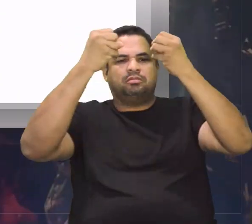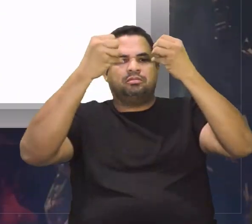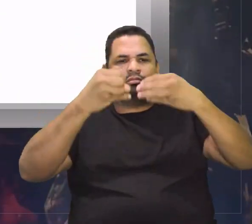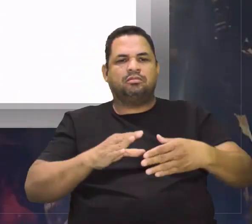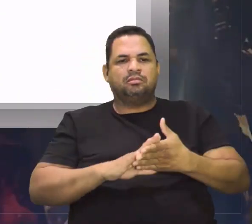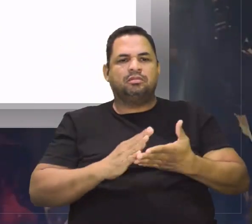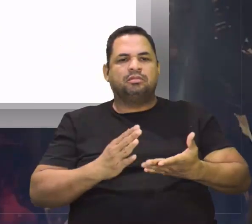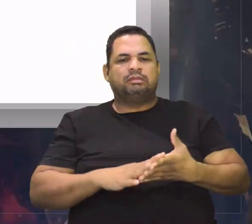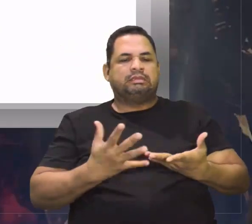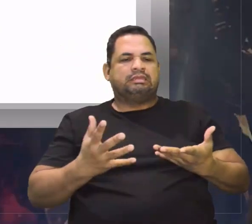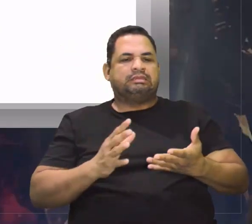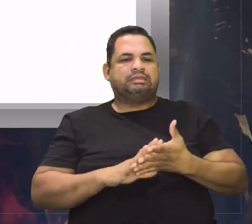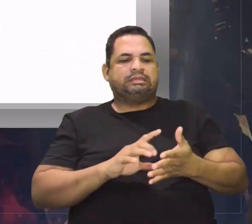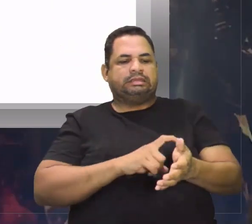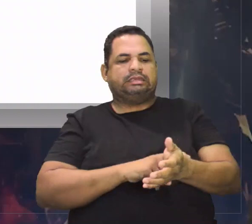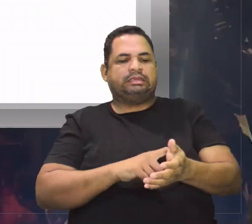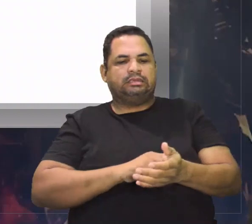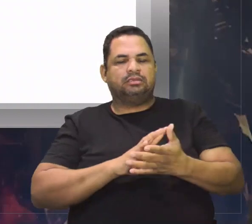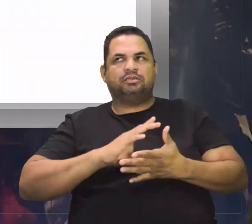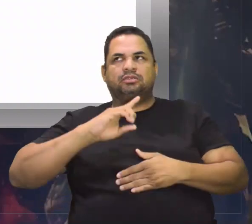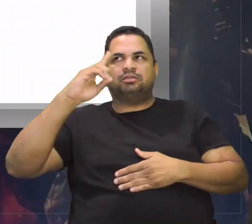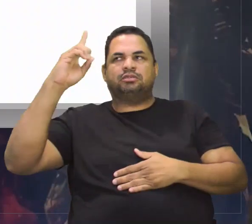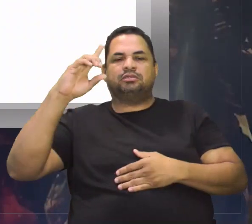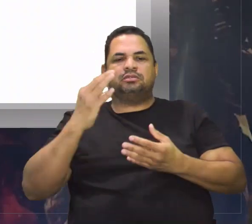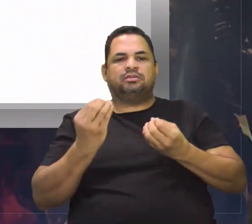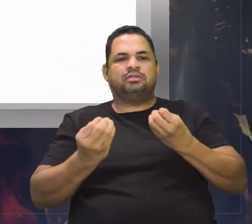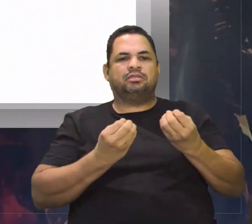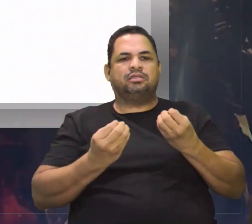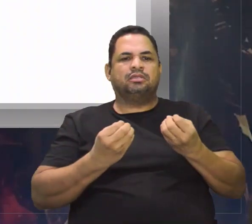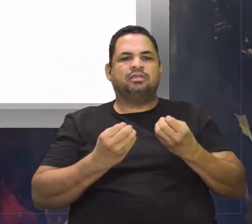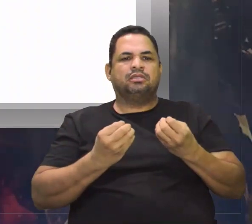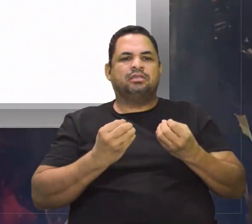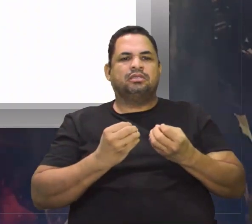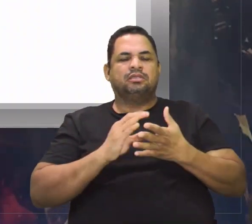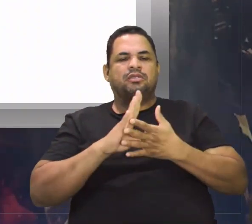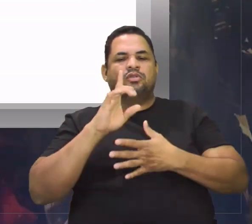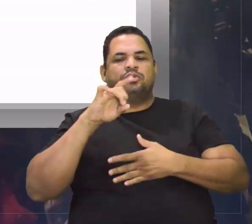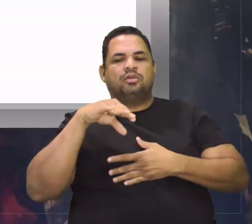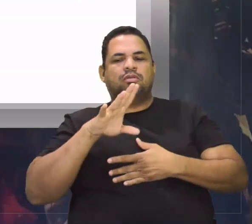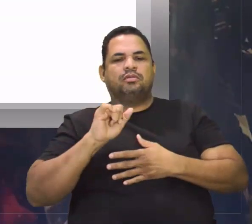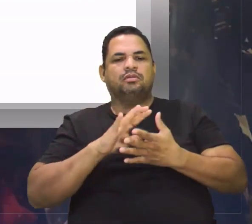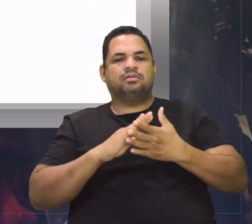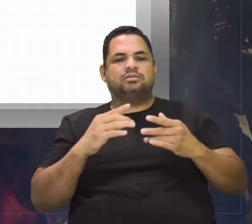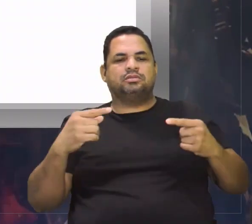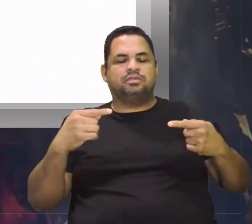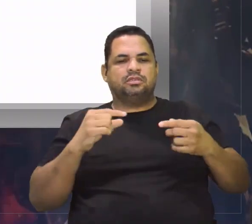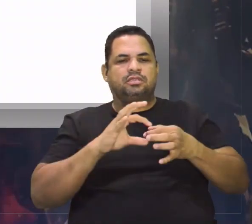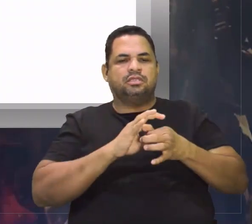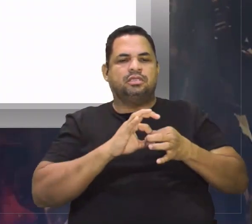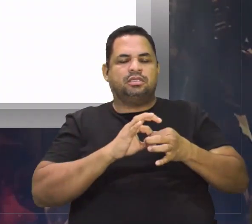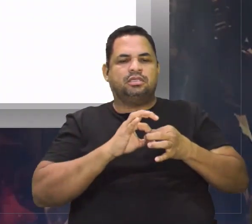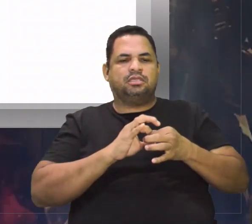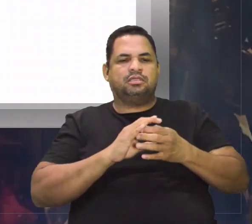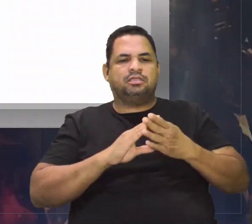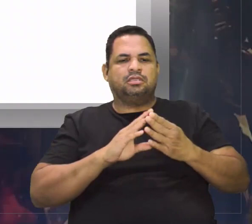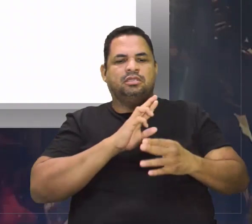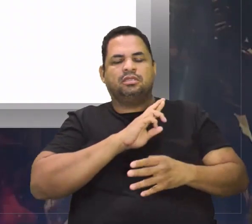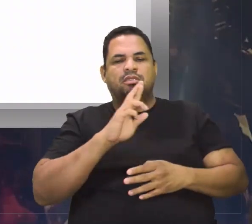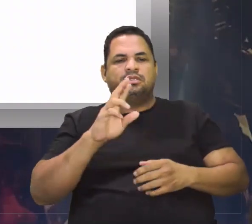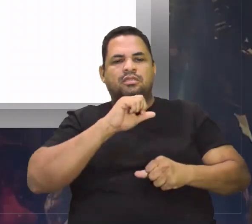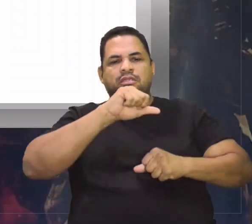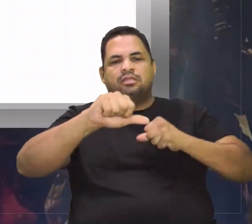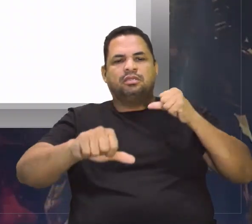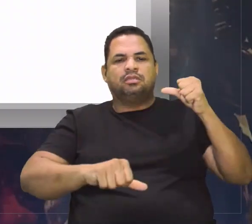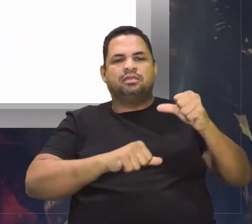de Deus, o raio. Então era uma forma dogmática ligada à religião. Agora nós estamos mudando